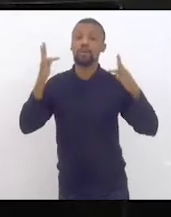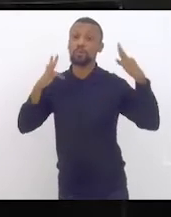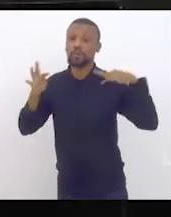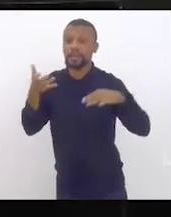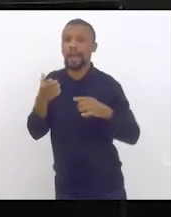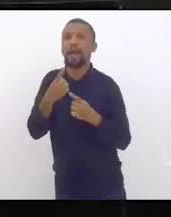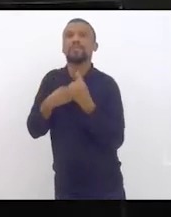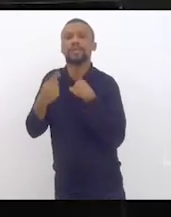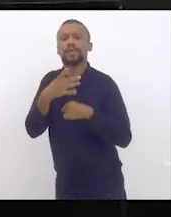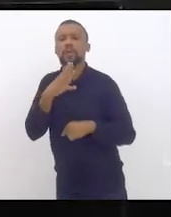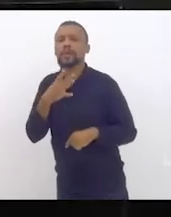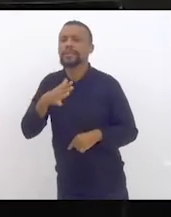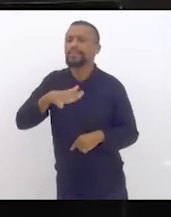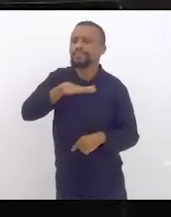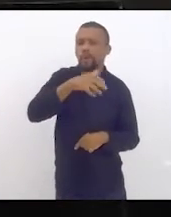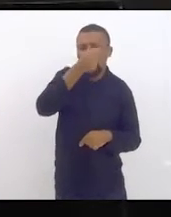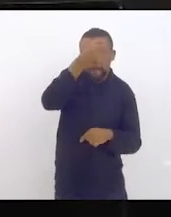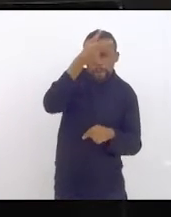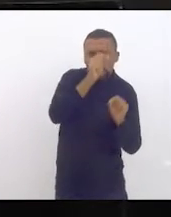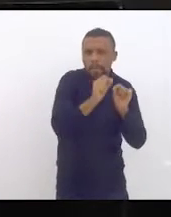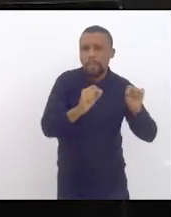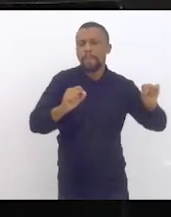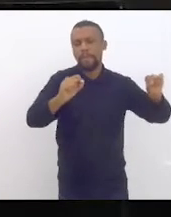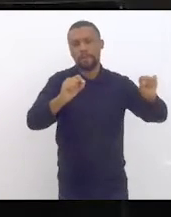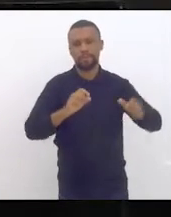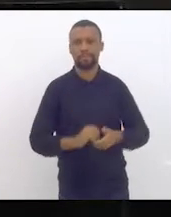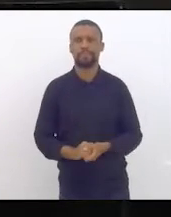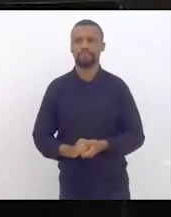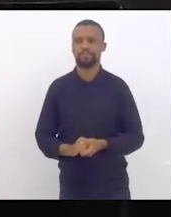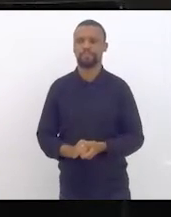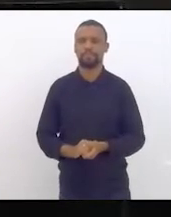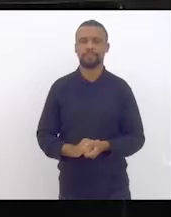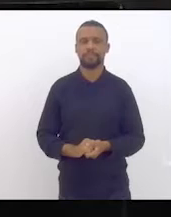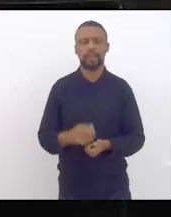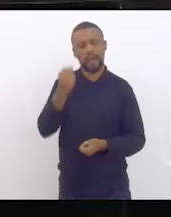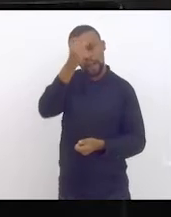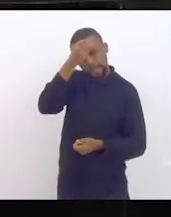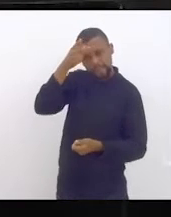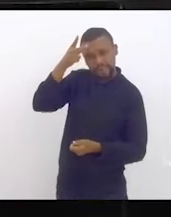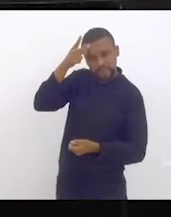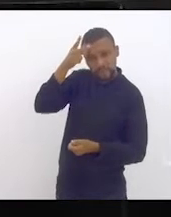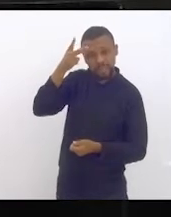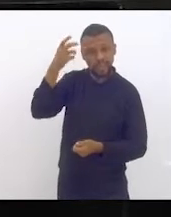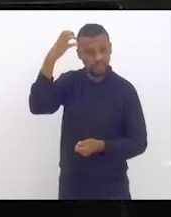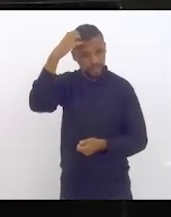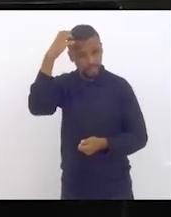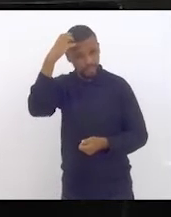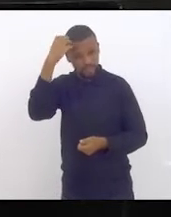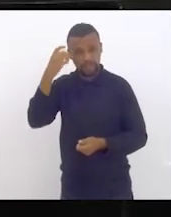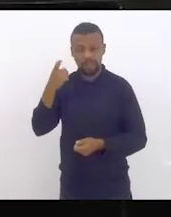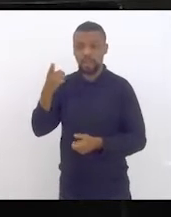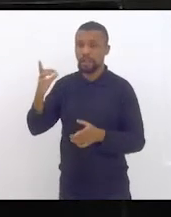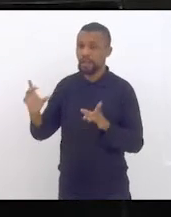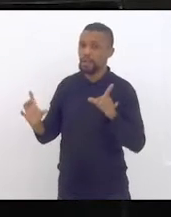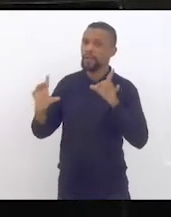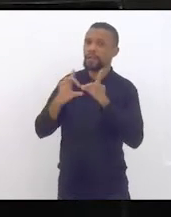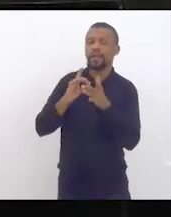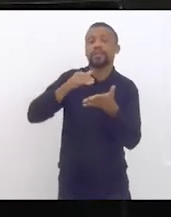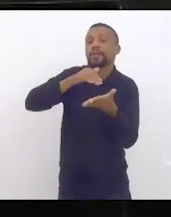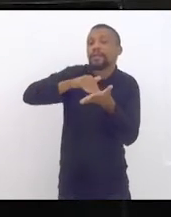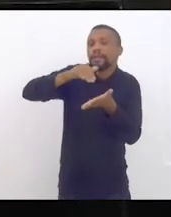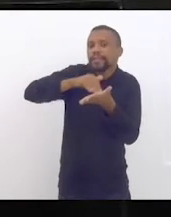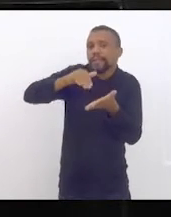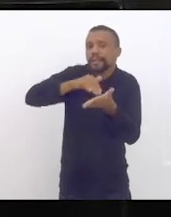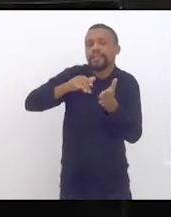conhecer o município EA região a Prefeitura Municipal de Angra dos Reis por meio da secretaria